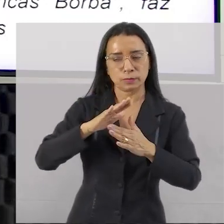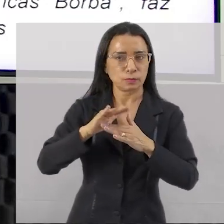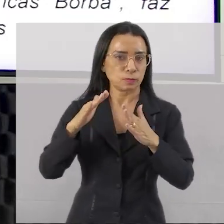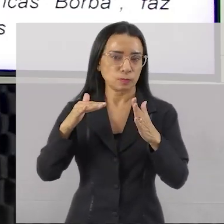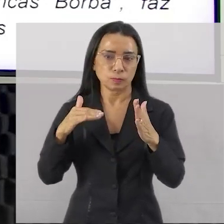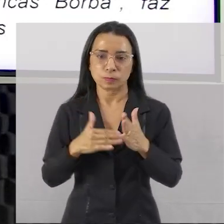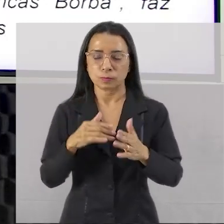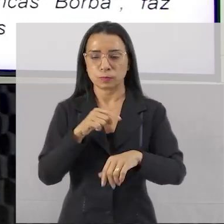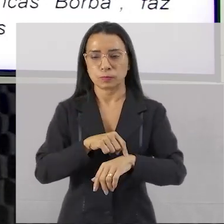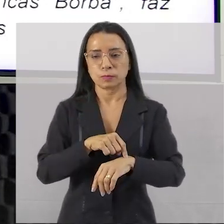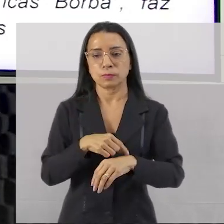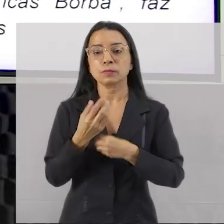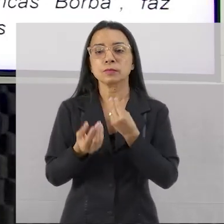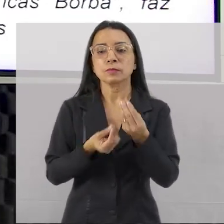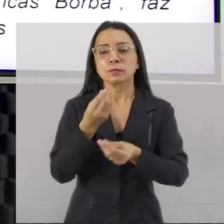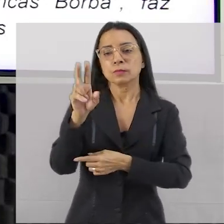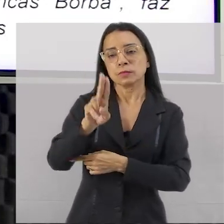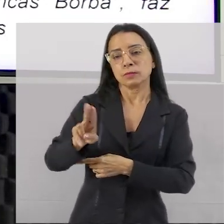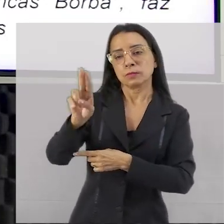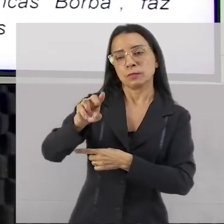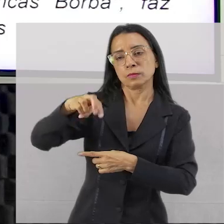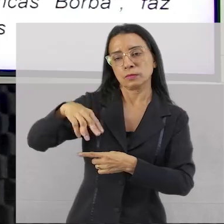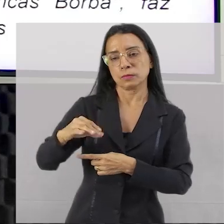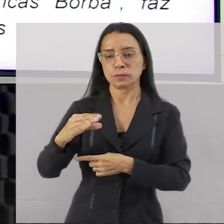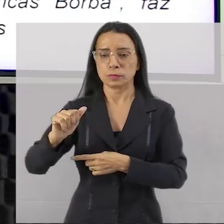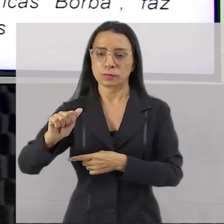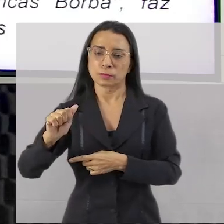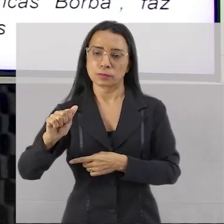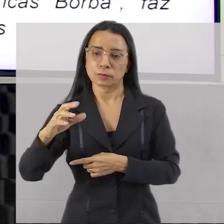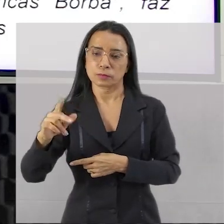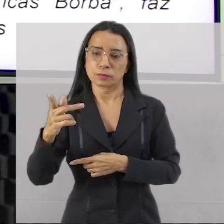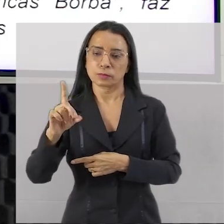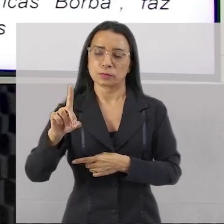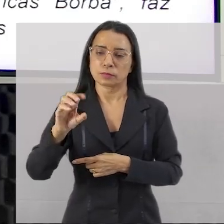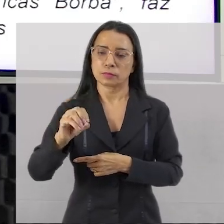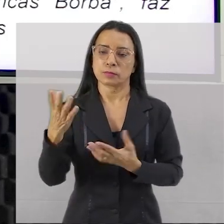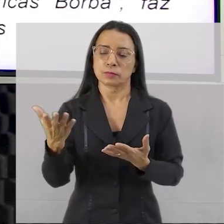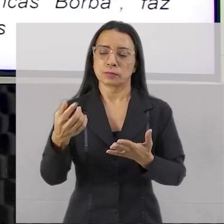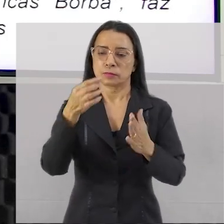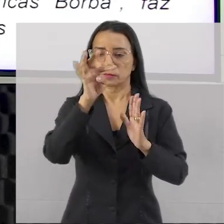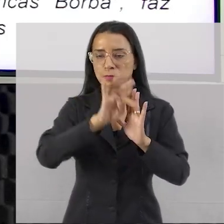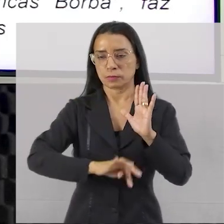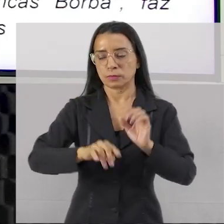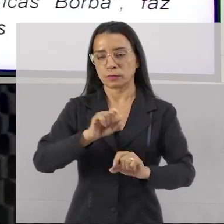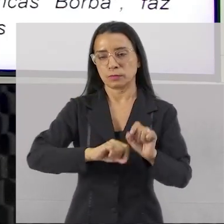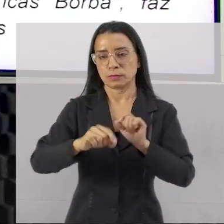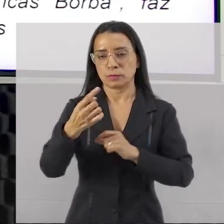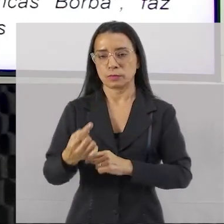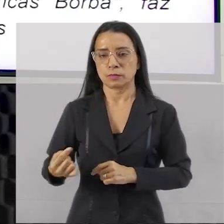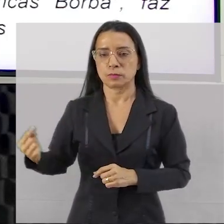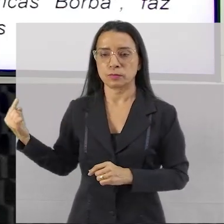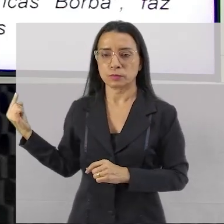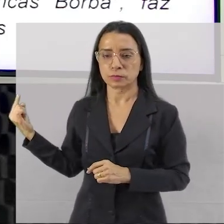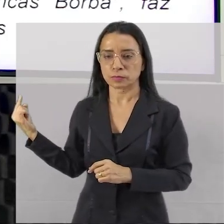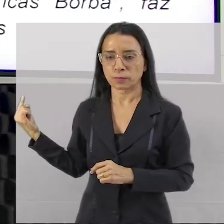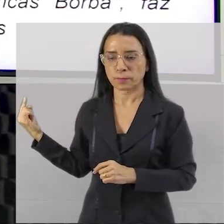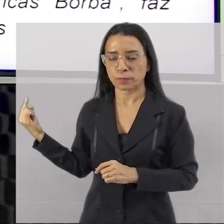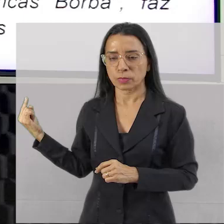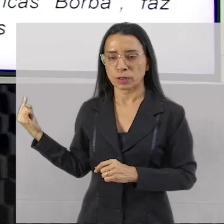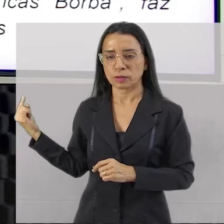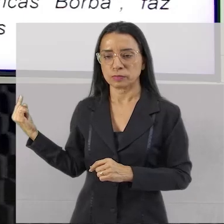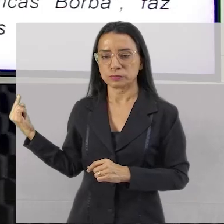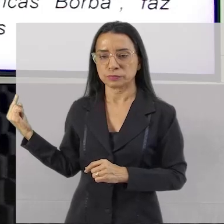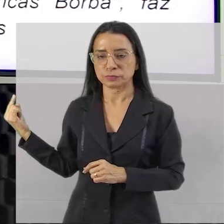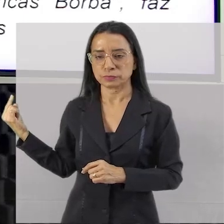Machado de Assis nesse texto? Vamos ver, acompanha aqui comigo. O escritor brasileiro Machado de Assis, em obras como